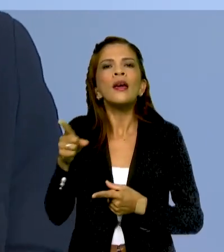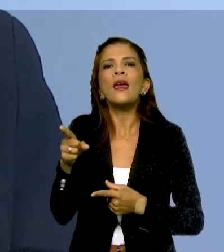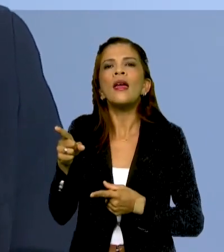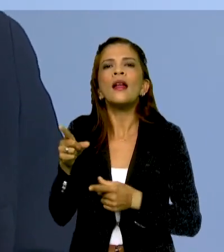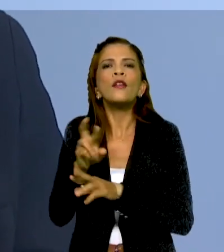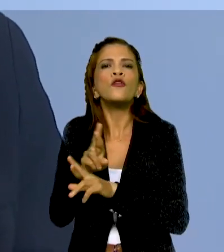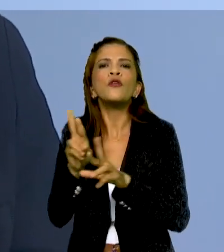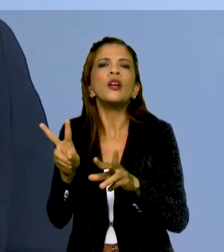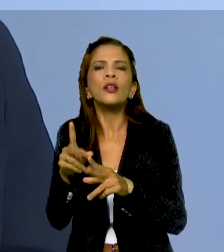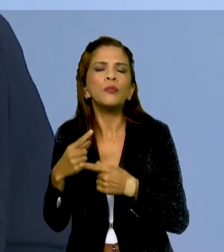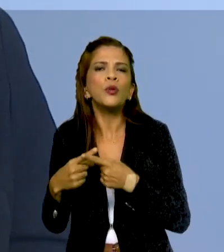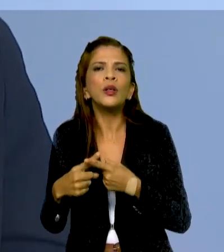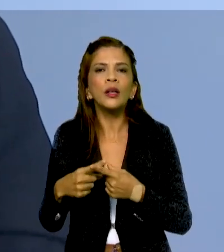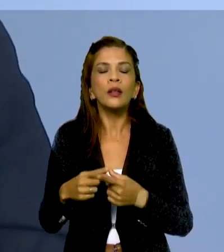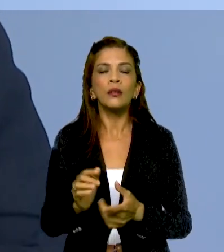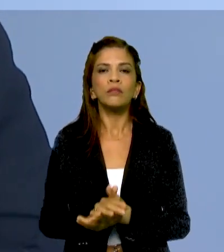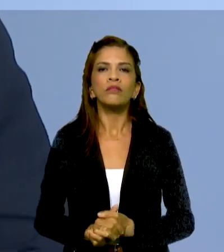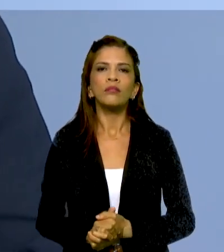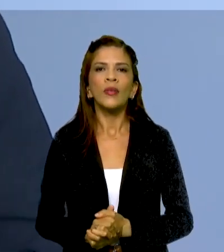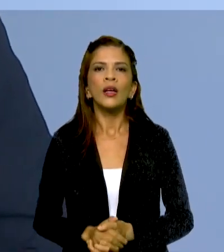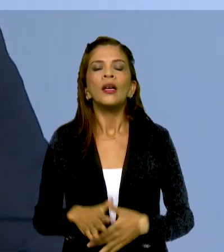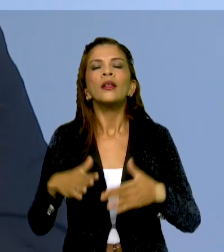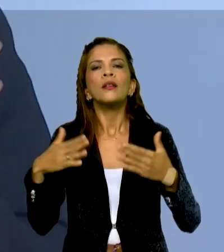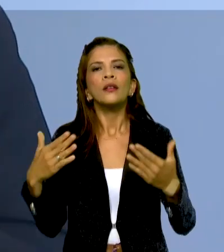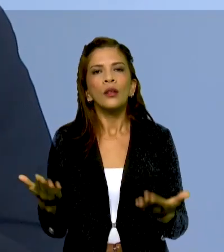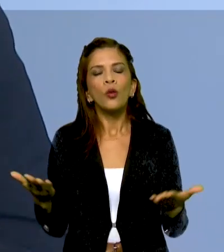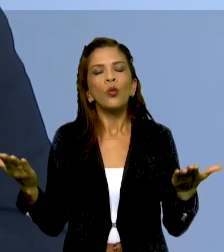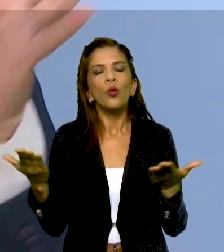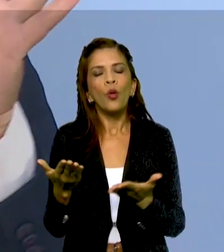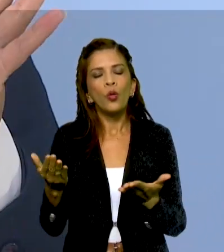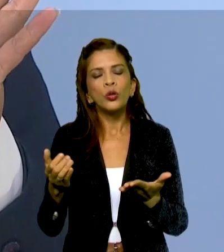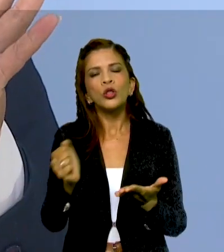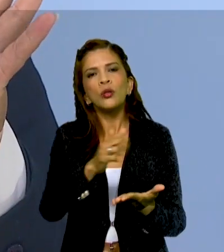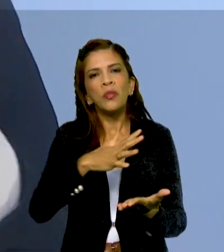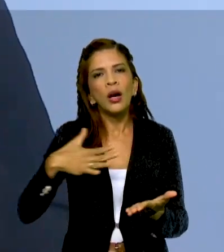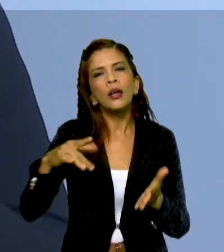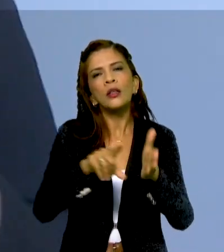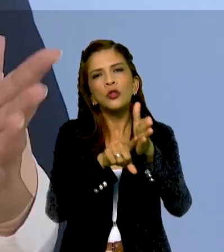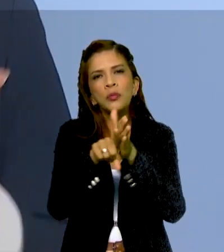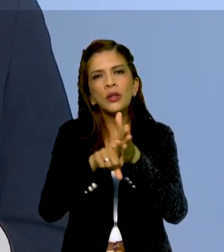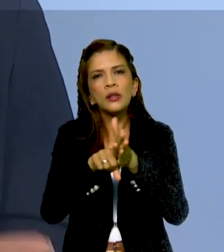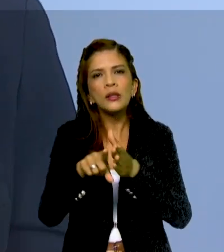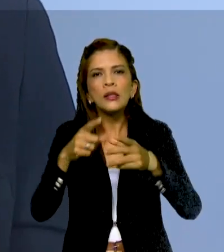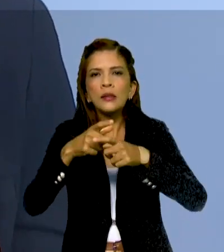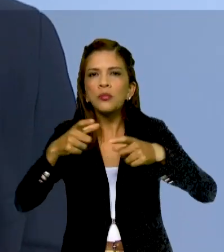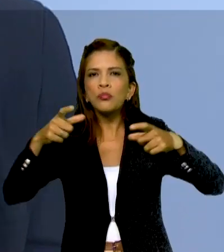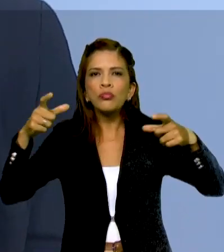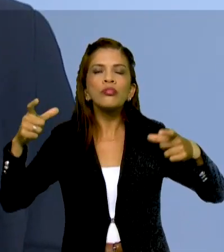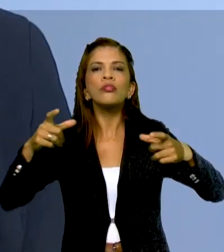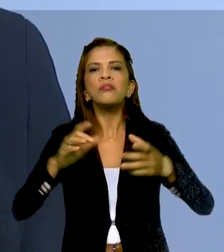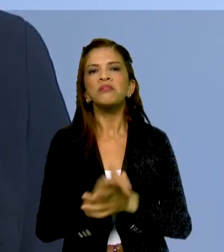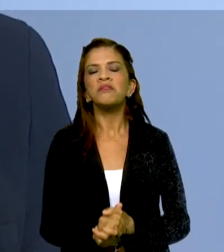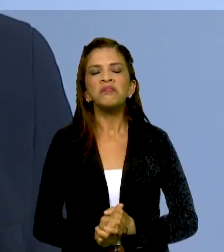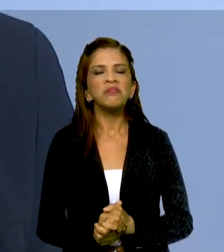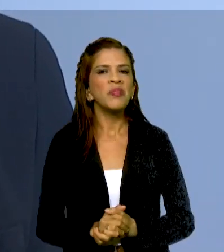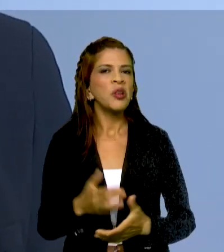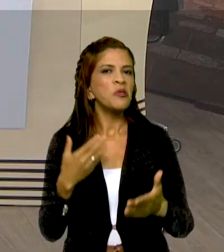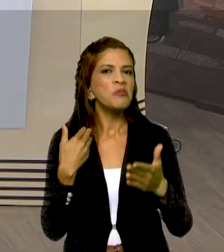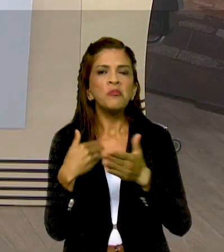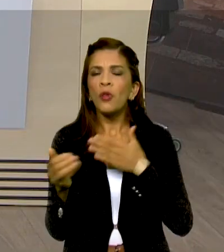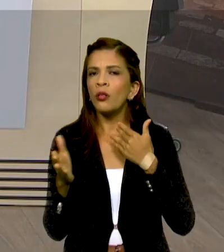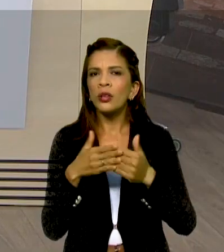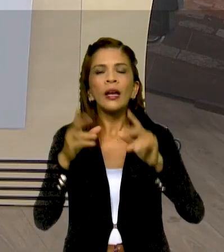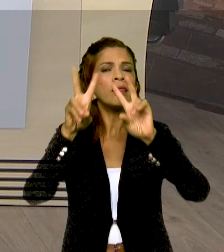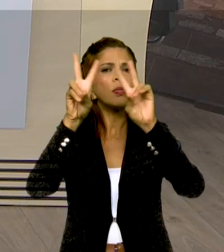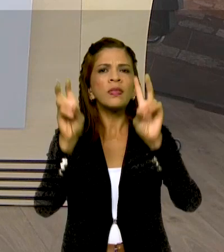com isso se desenvolvendo, hoje a gente tem um campo de pesquisa muito mais aberto. E você pode pesquisar basicamente qualquer coisa em língua de sinais.